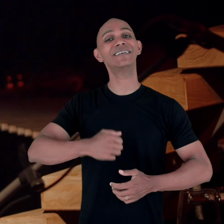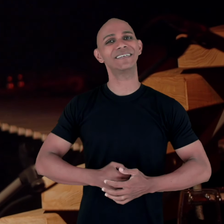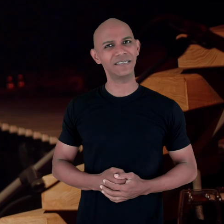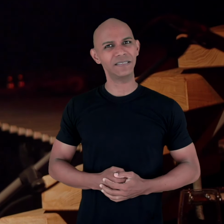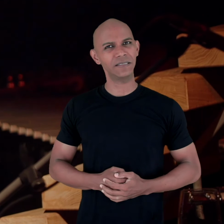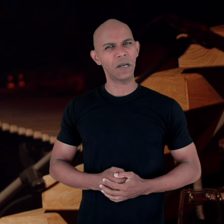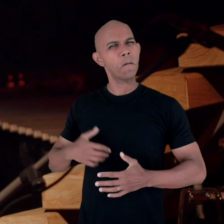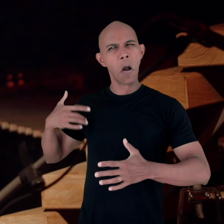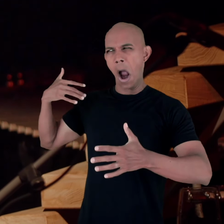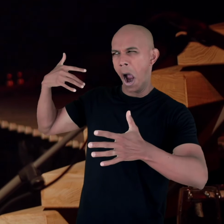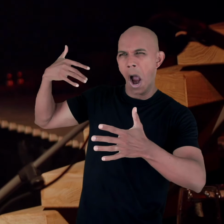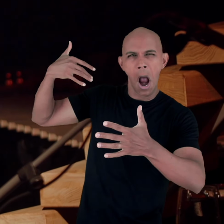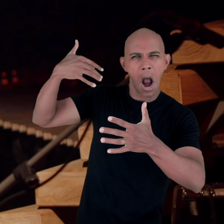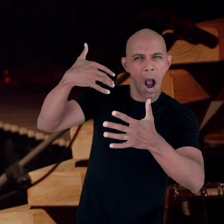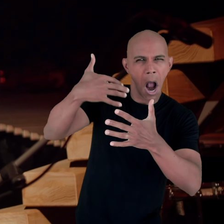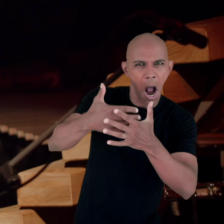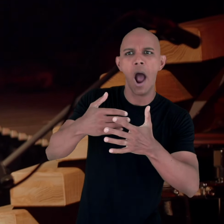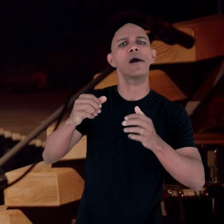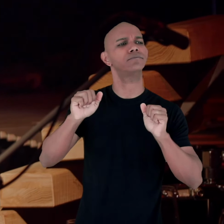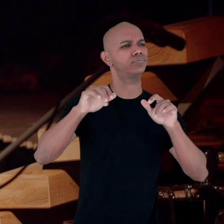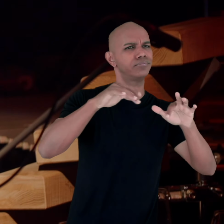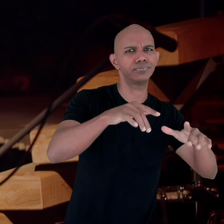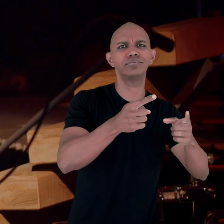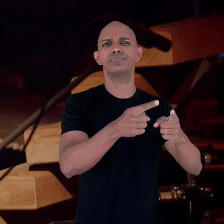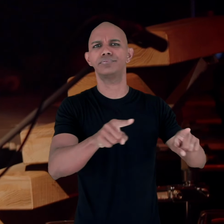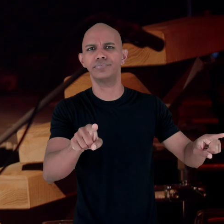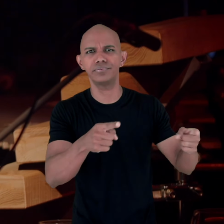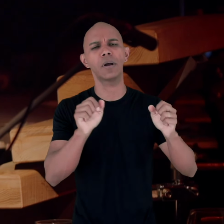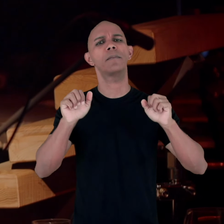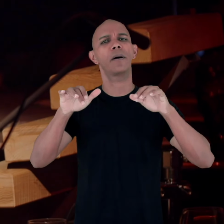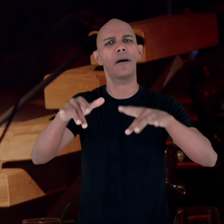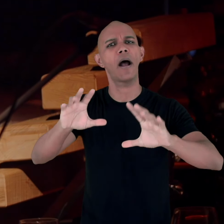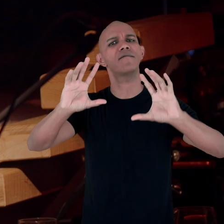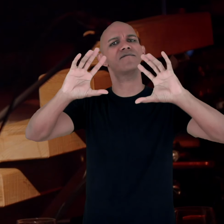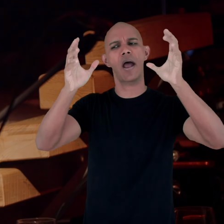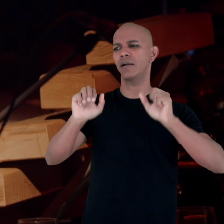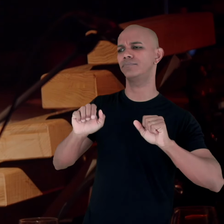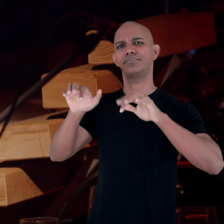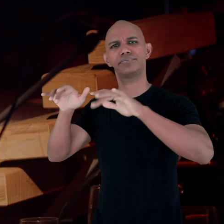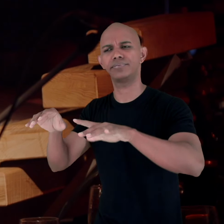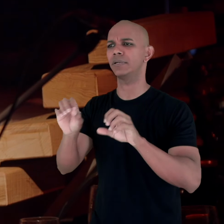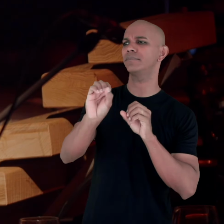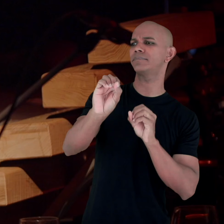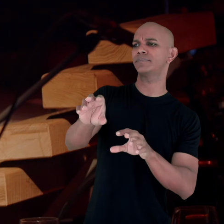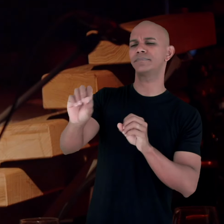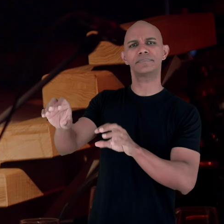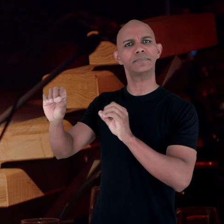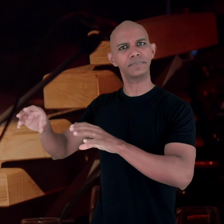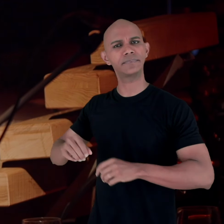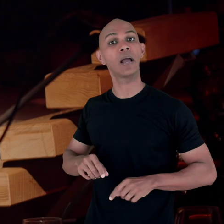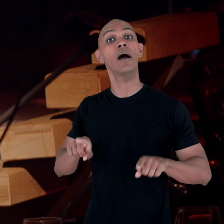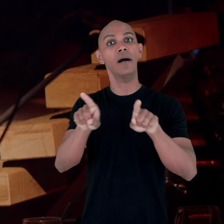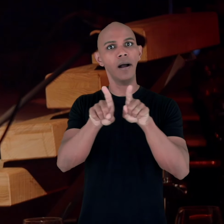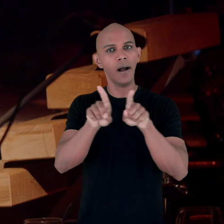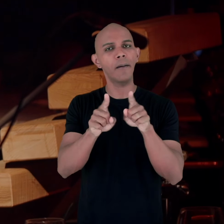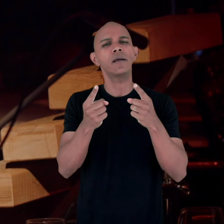em festivais, uma parte também importante didática, né, e com muitas gravações